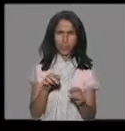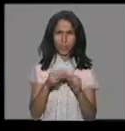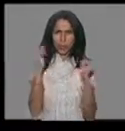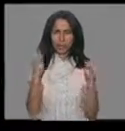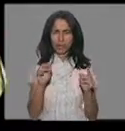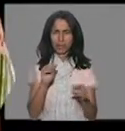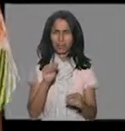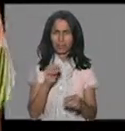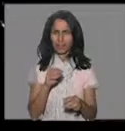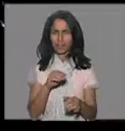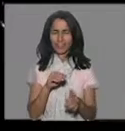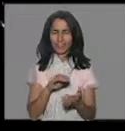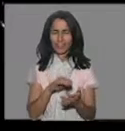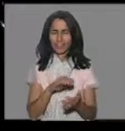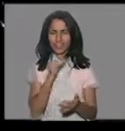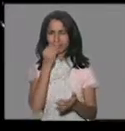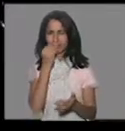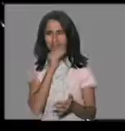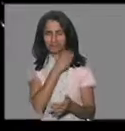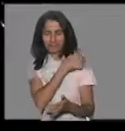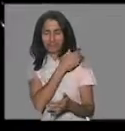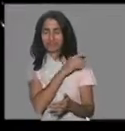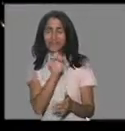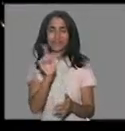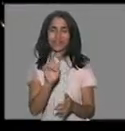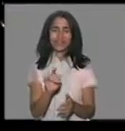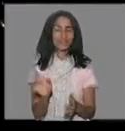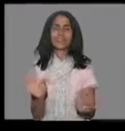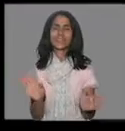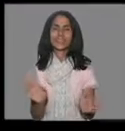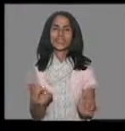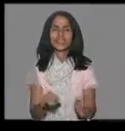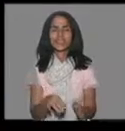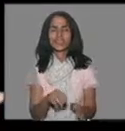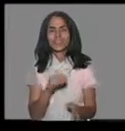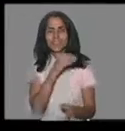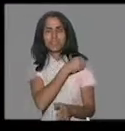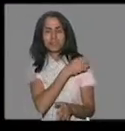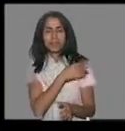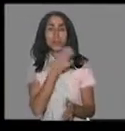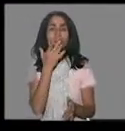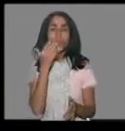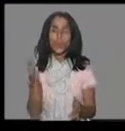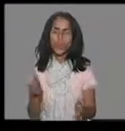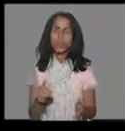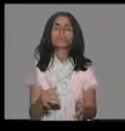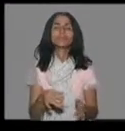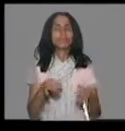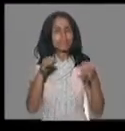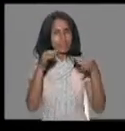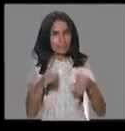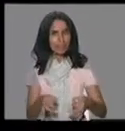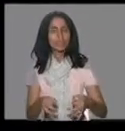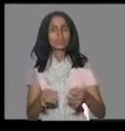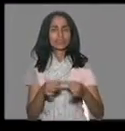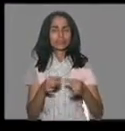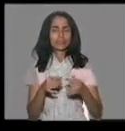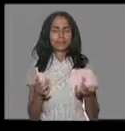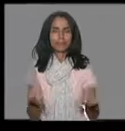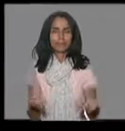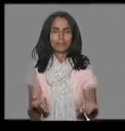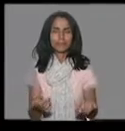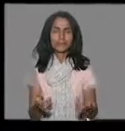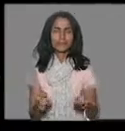seu excesso e salvar israel básico preconceito de cor no sentido literal e